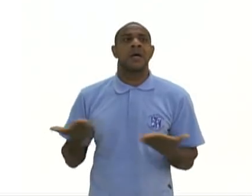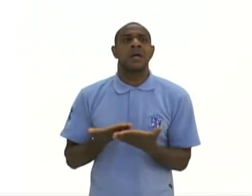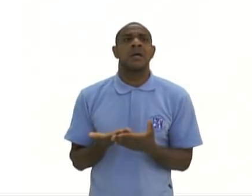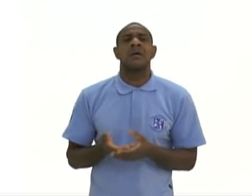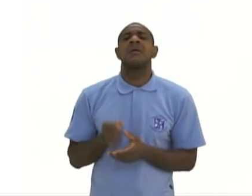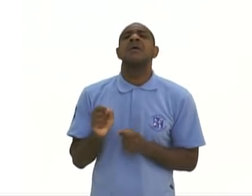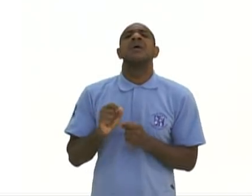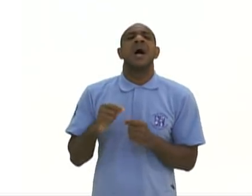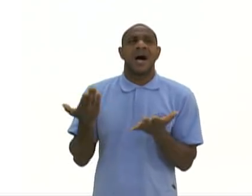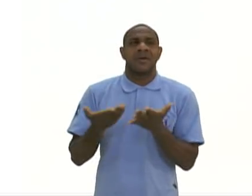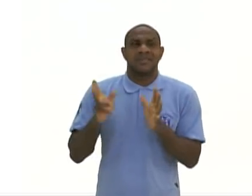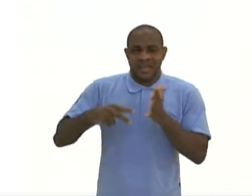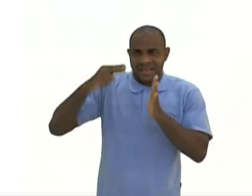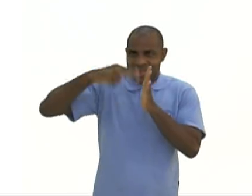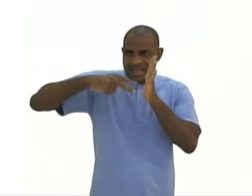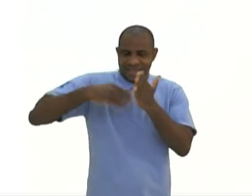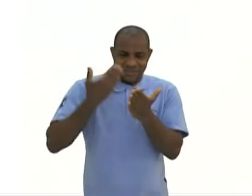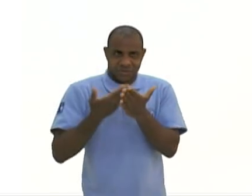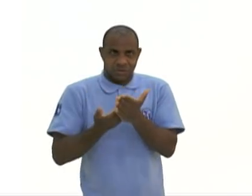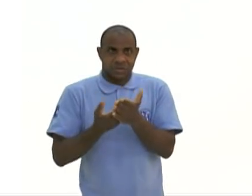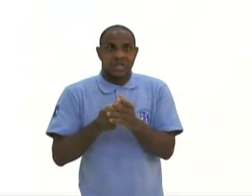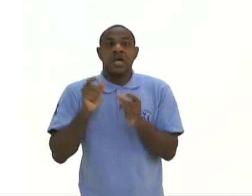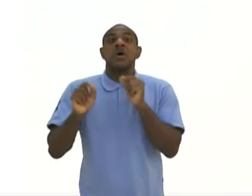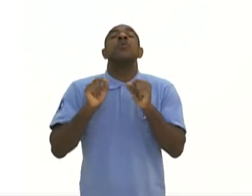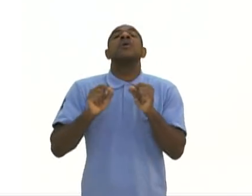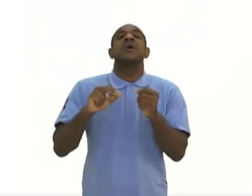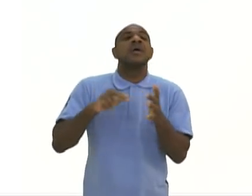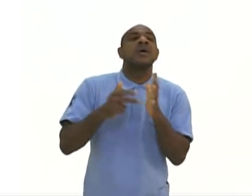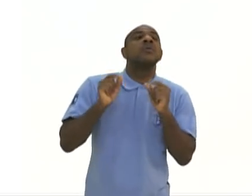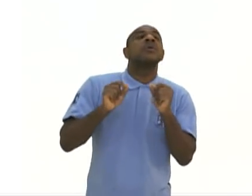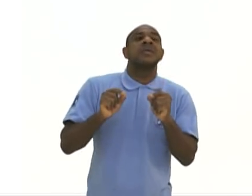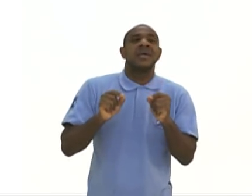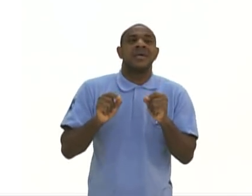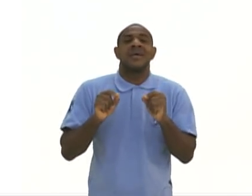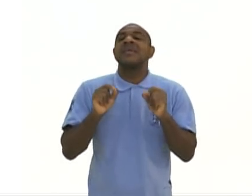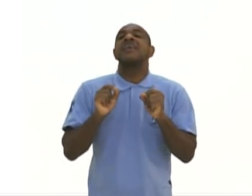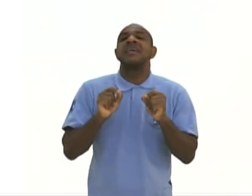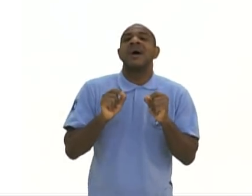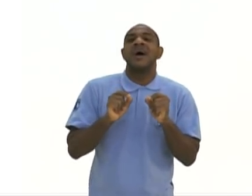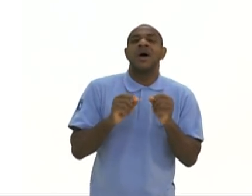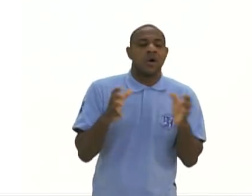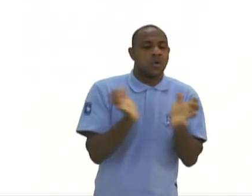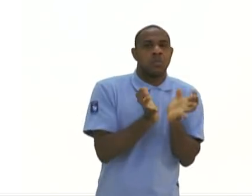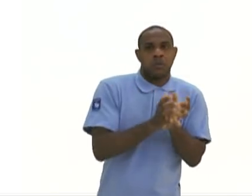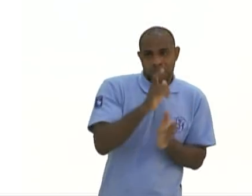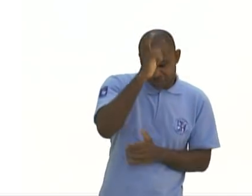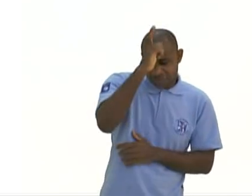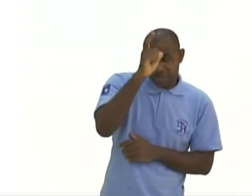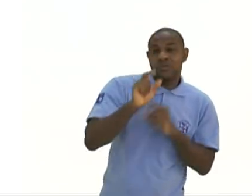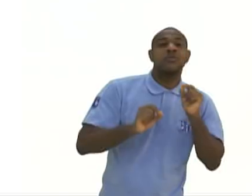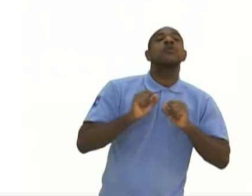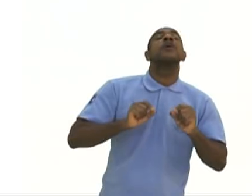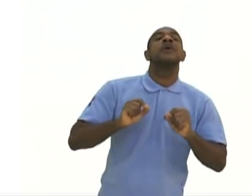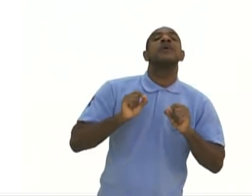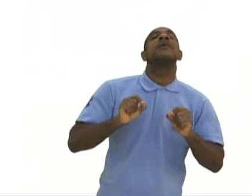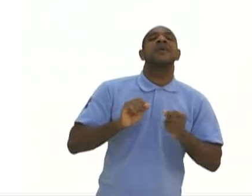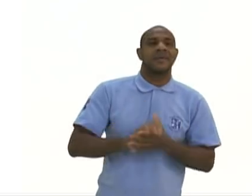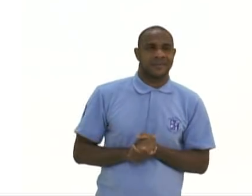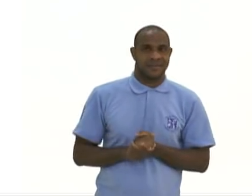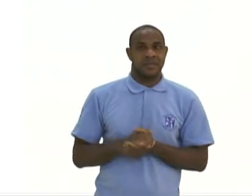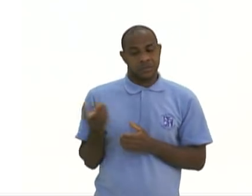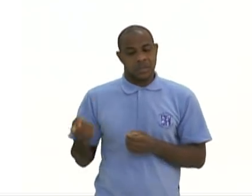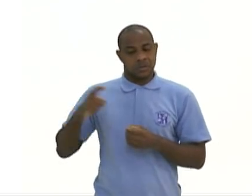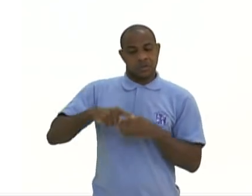eram os germanos? Essa é a pergunta mais difícil, né? Nós só sabemos que eles não são, né? Não são um único povo. Vamos lá? Daqui a